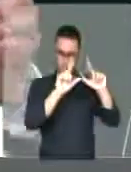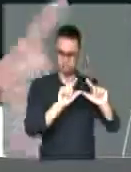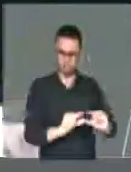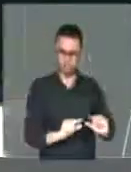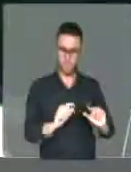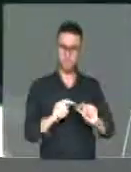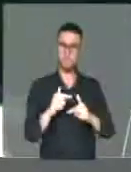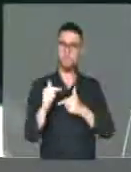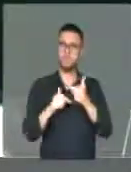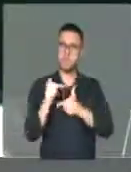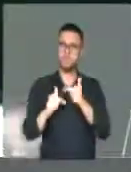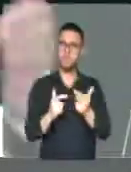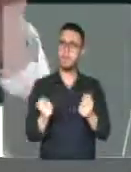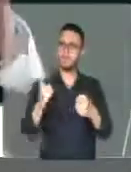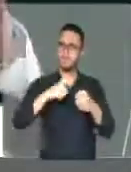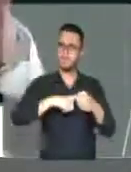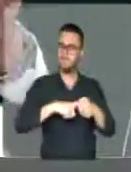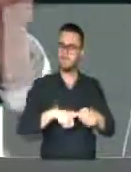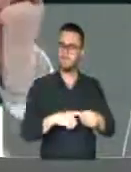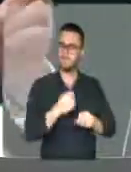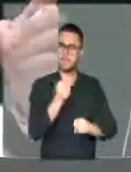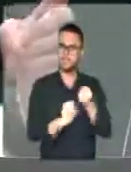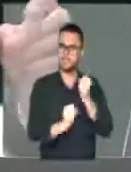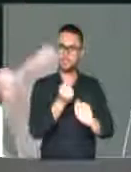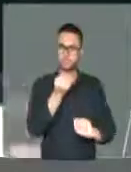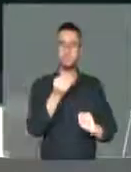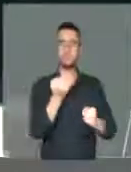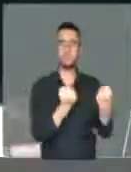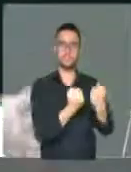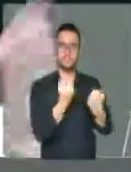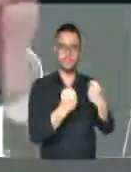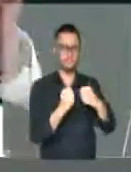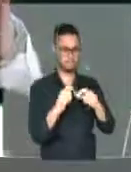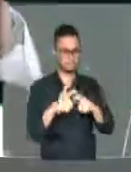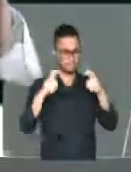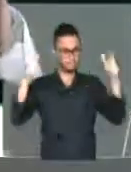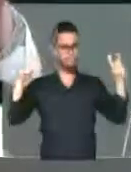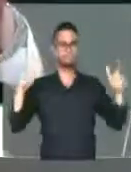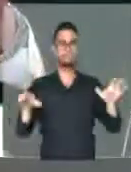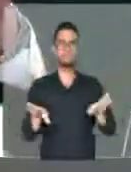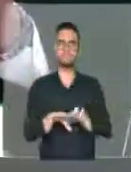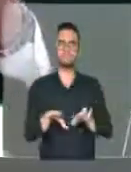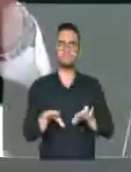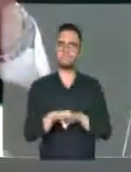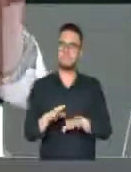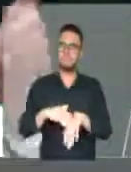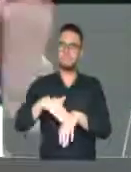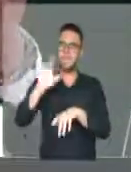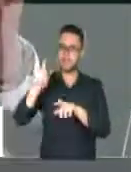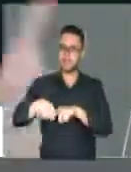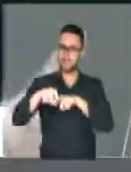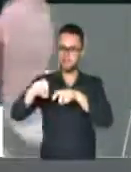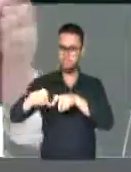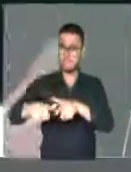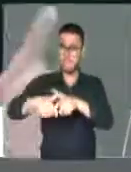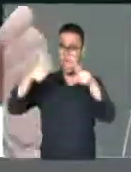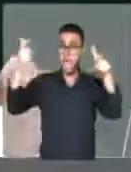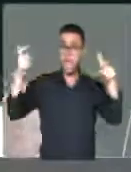os empregos estão voltando, a indústria automobilística está crescendo. A produção agrícola foi a maior